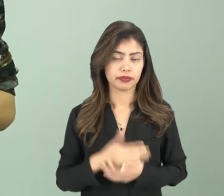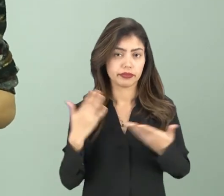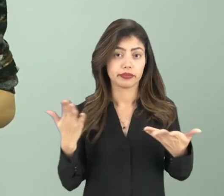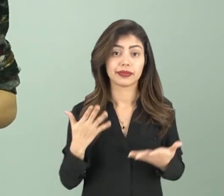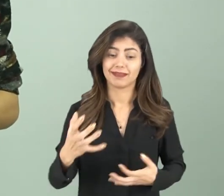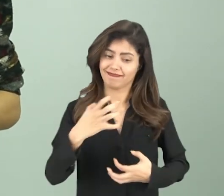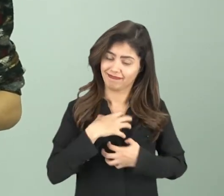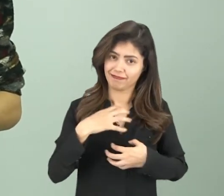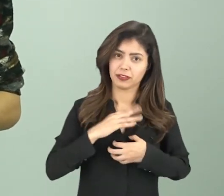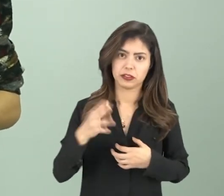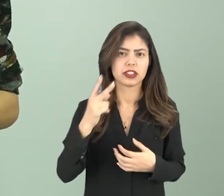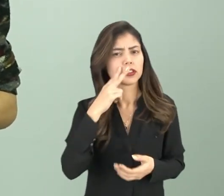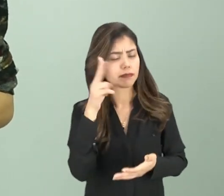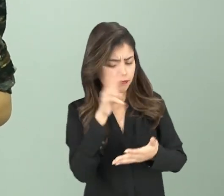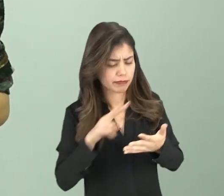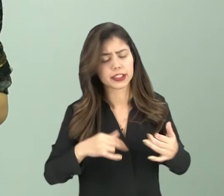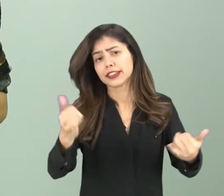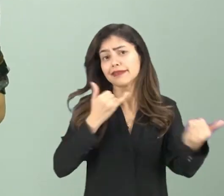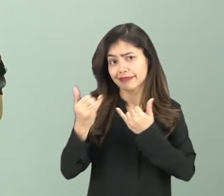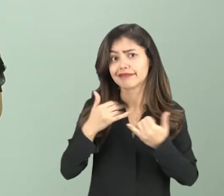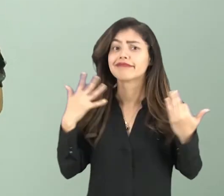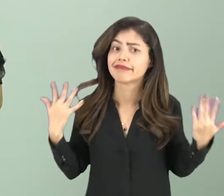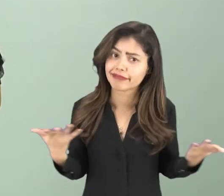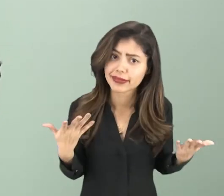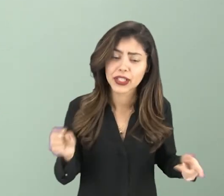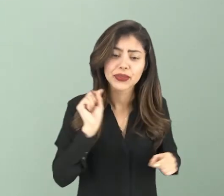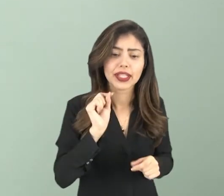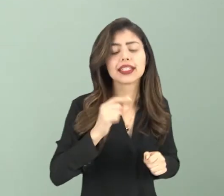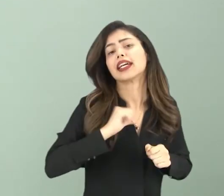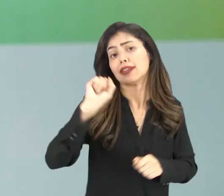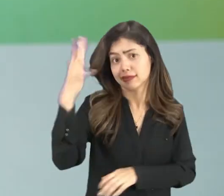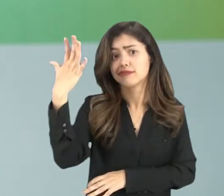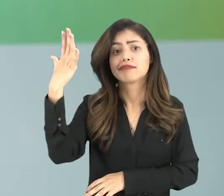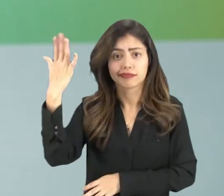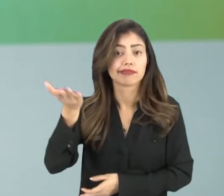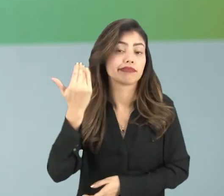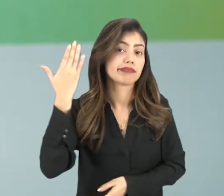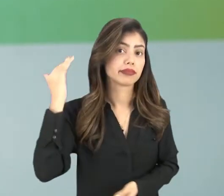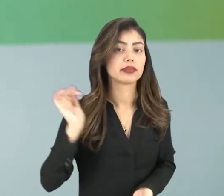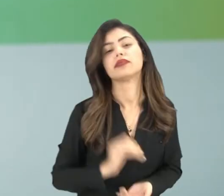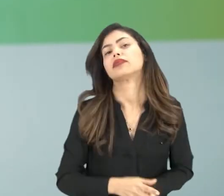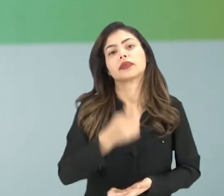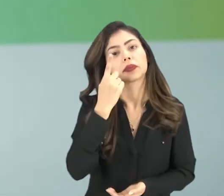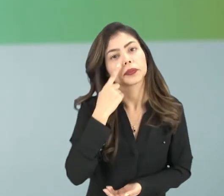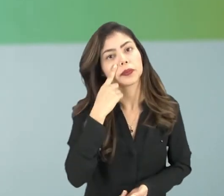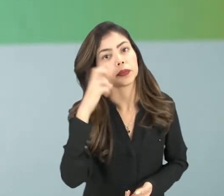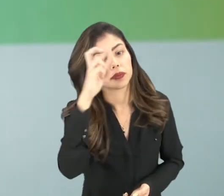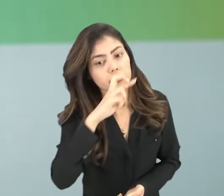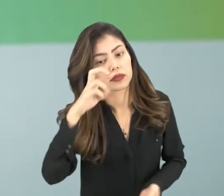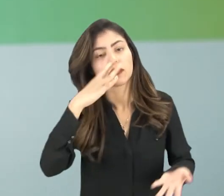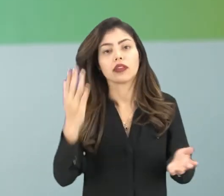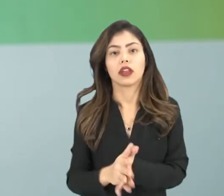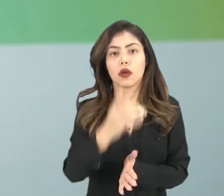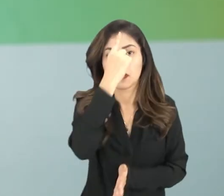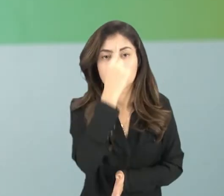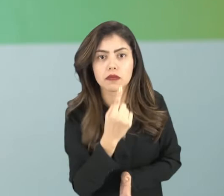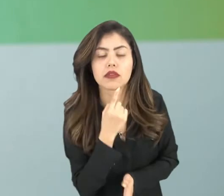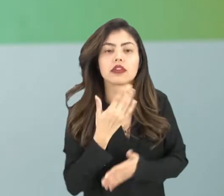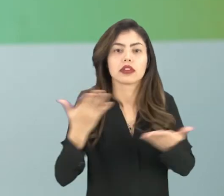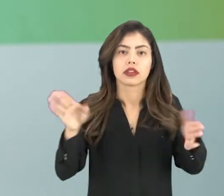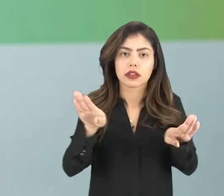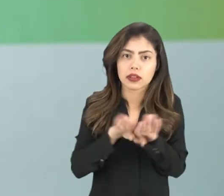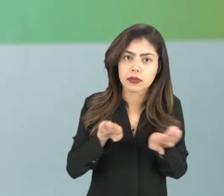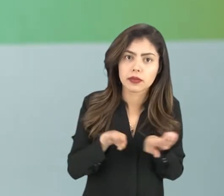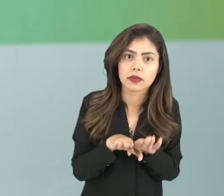todo sentido quando a gente ler a informação, né, do que estava acontecendo naquela época. E observem que essa é uma imagem que nós